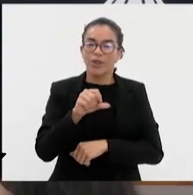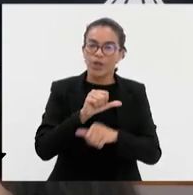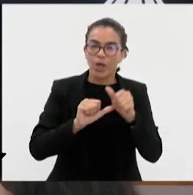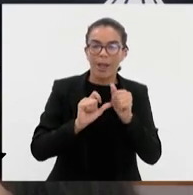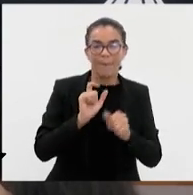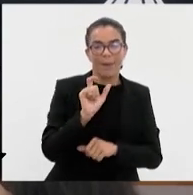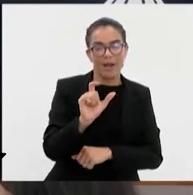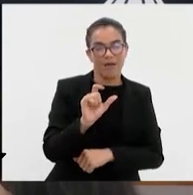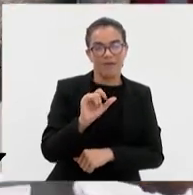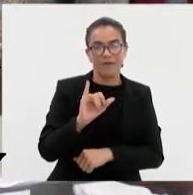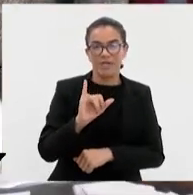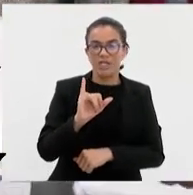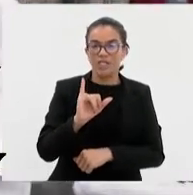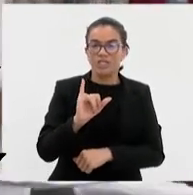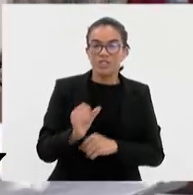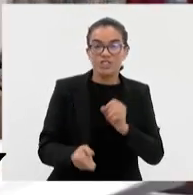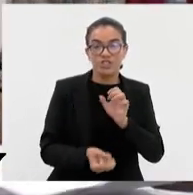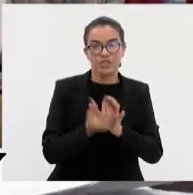Em discussão?